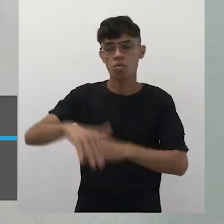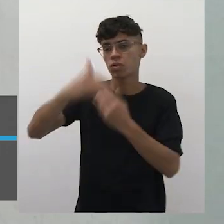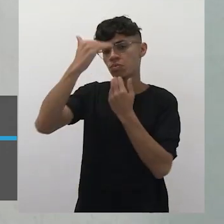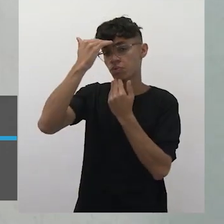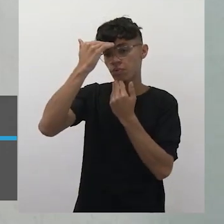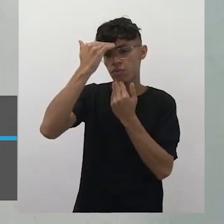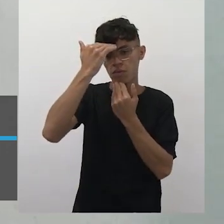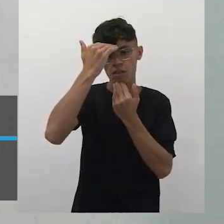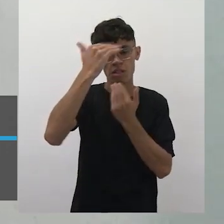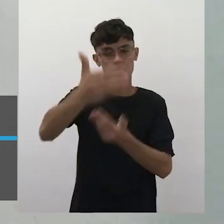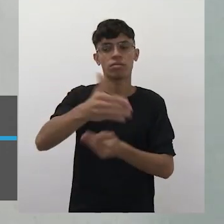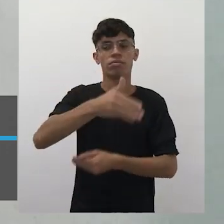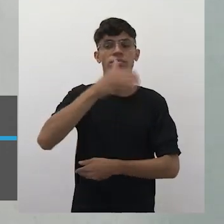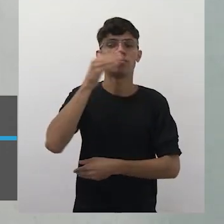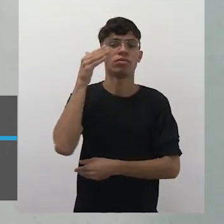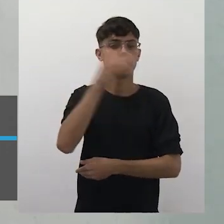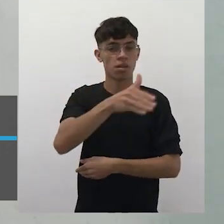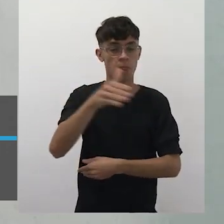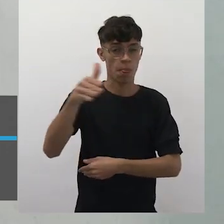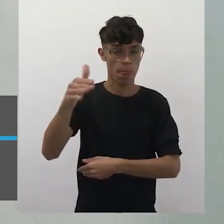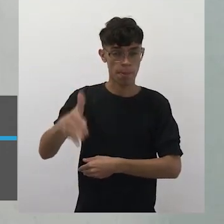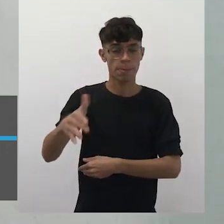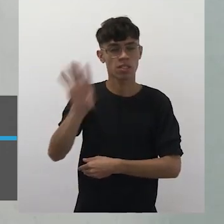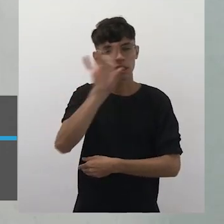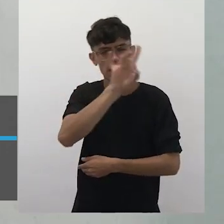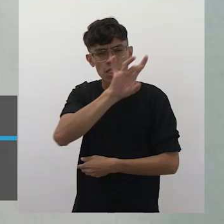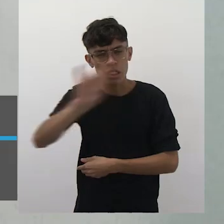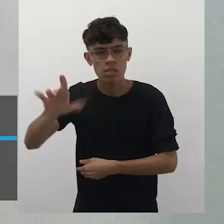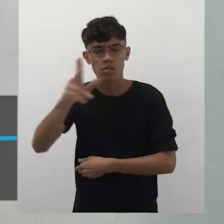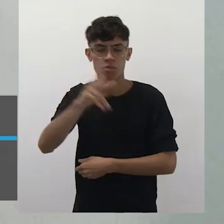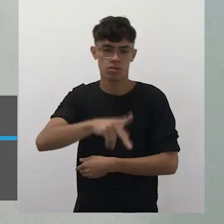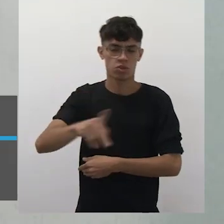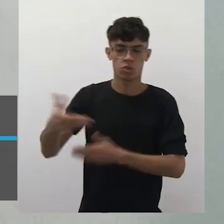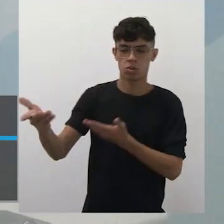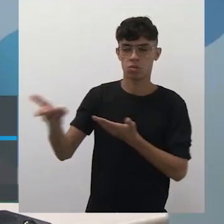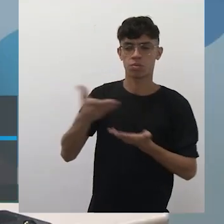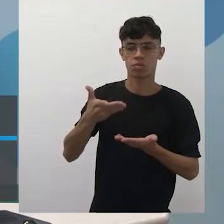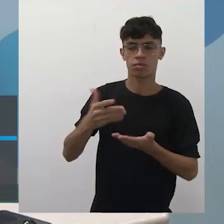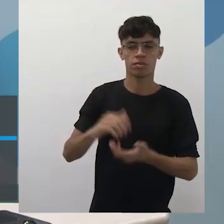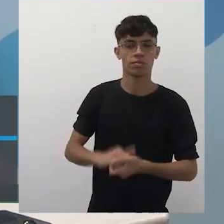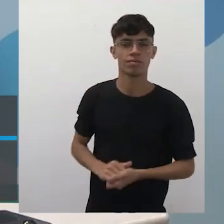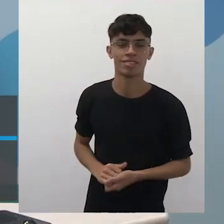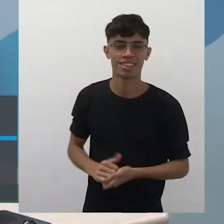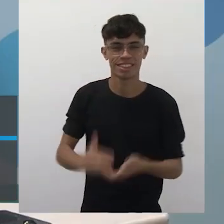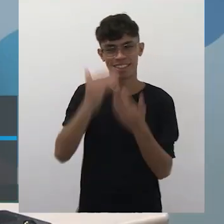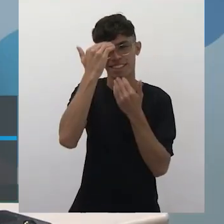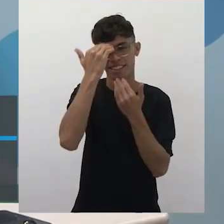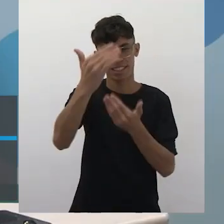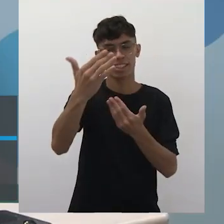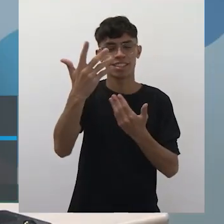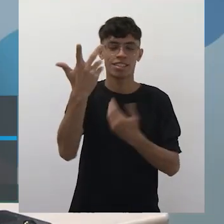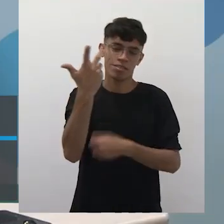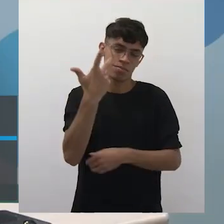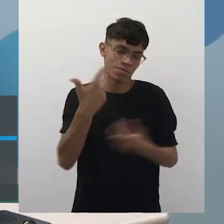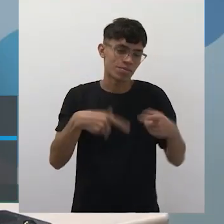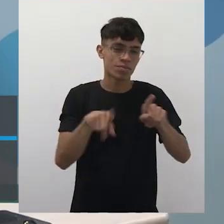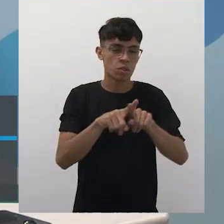vez as contribuições dos professores. Passo a palavra. Obrigado, Marli, também pelas